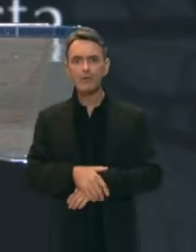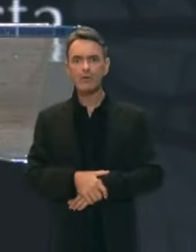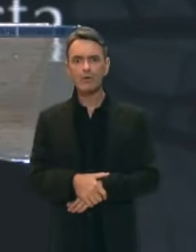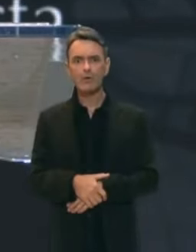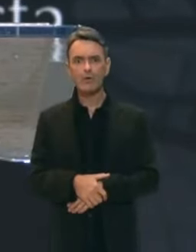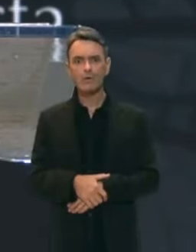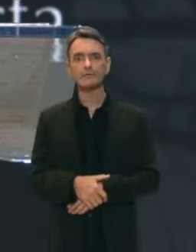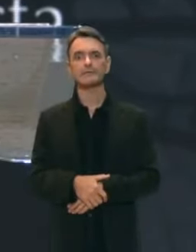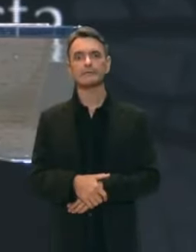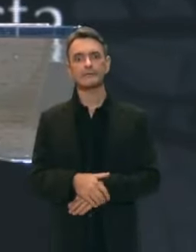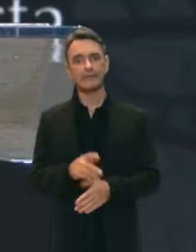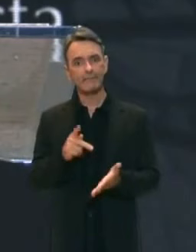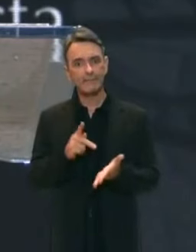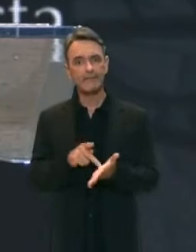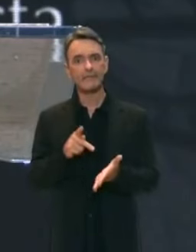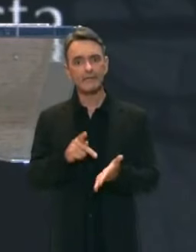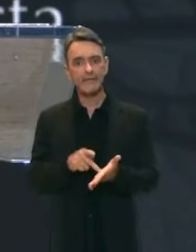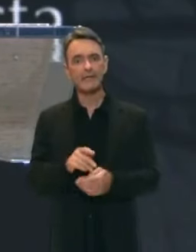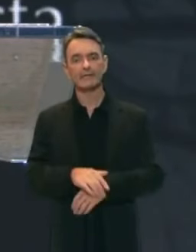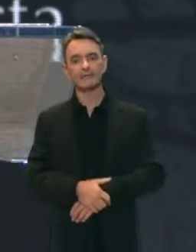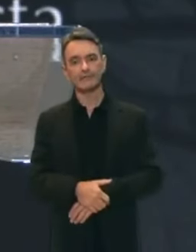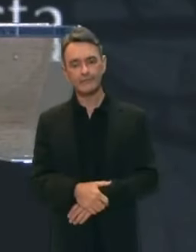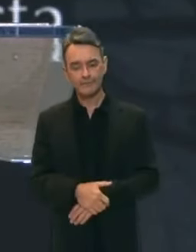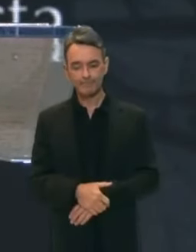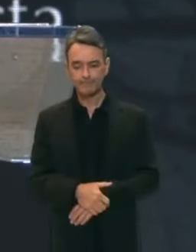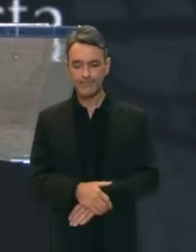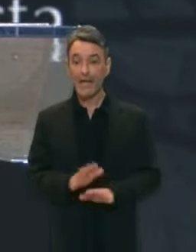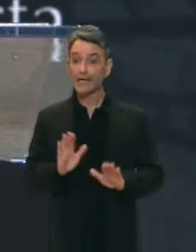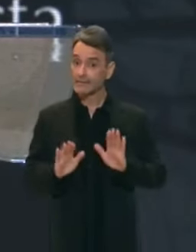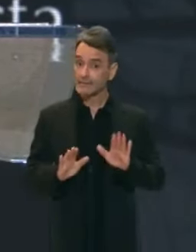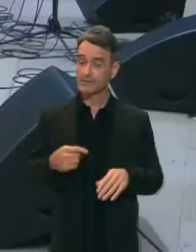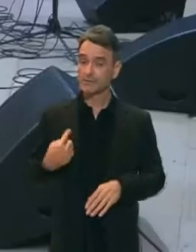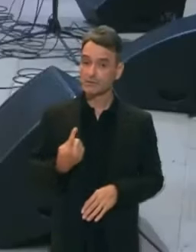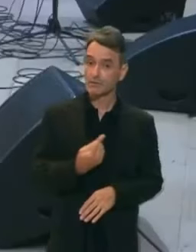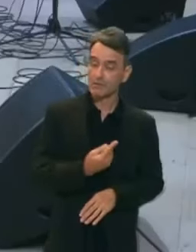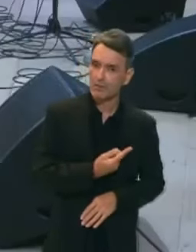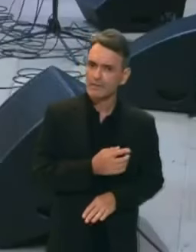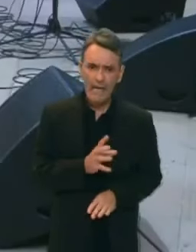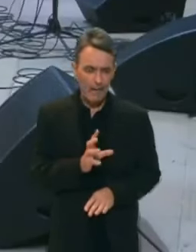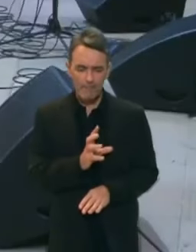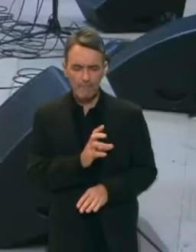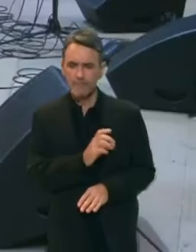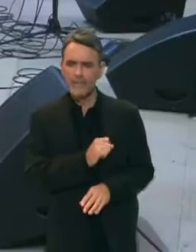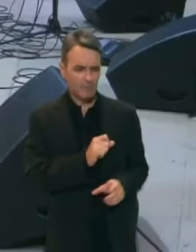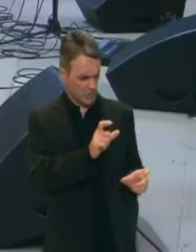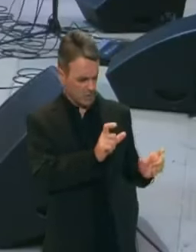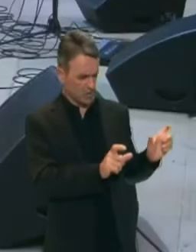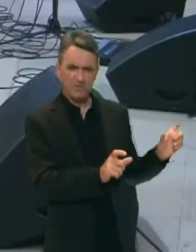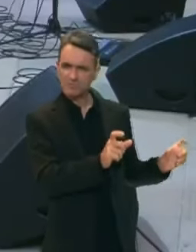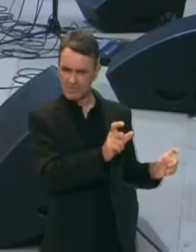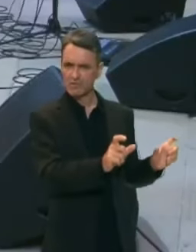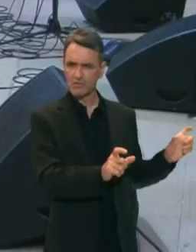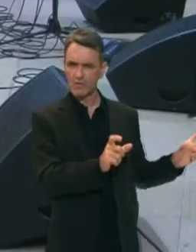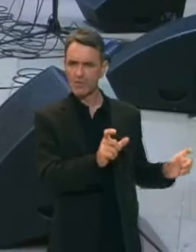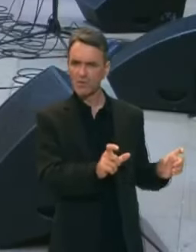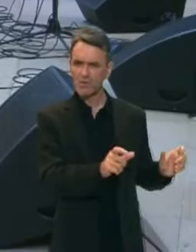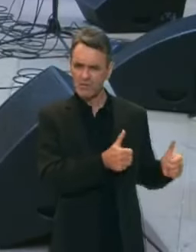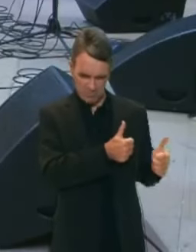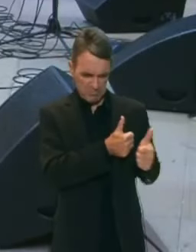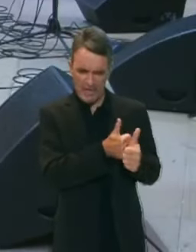Às vezes nós amamos muito mais as pessoas que estão ao nosso redor e